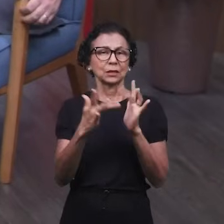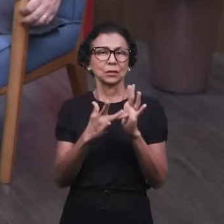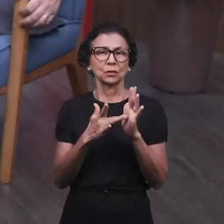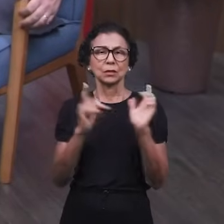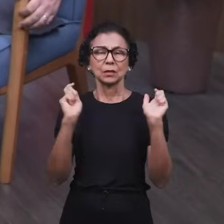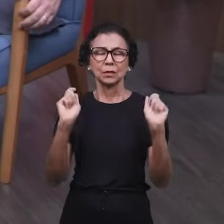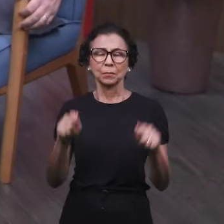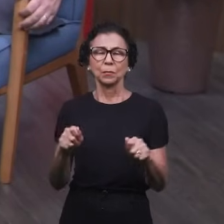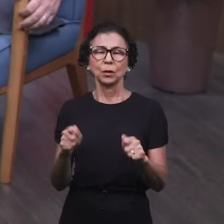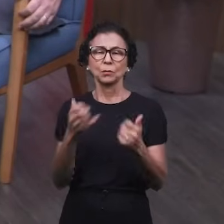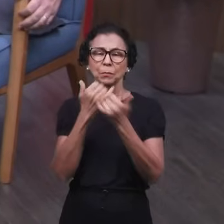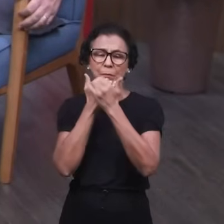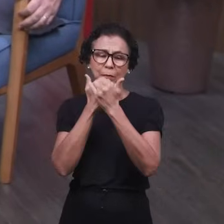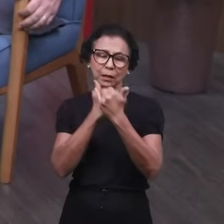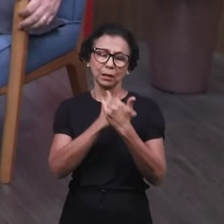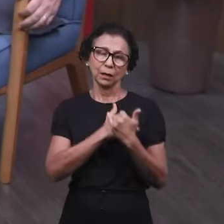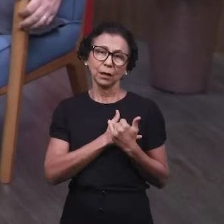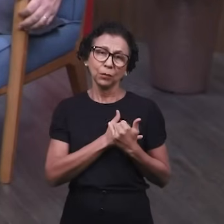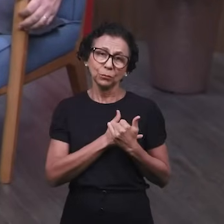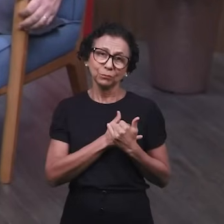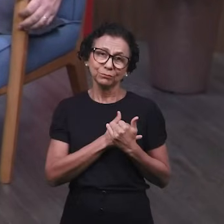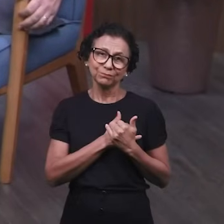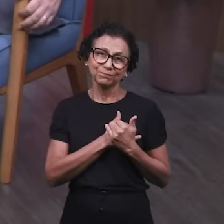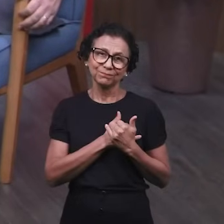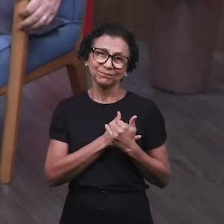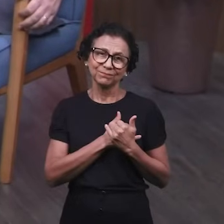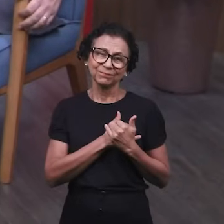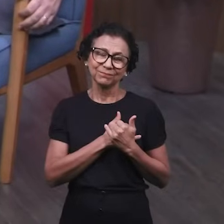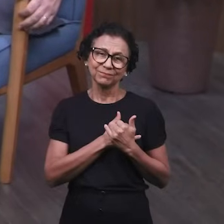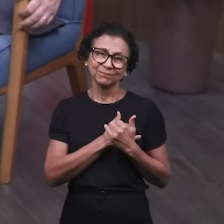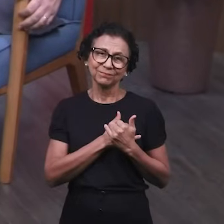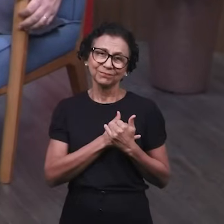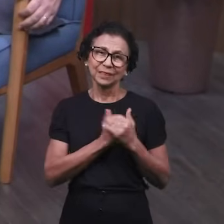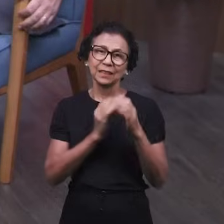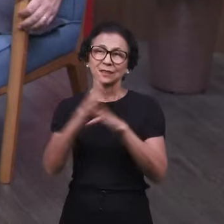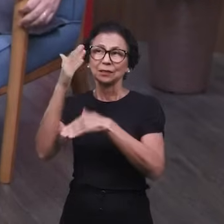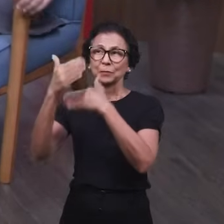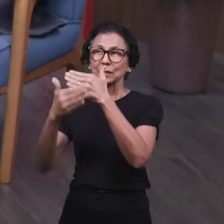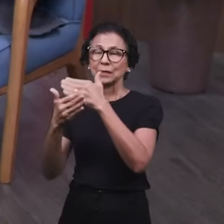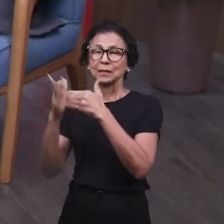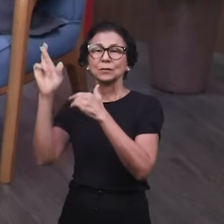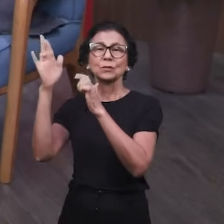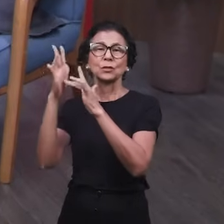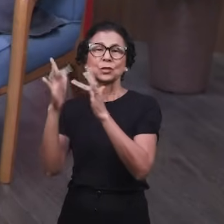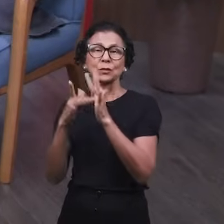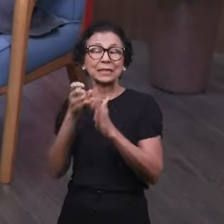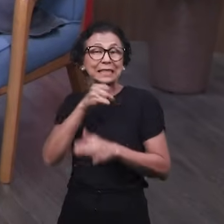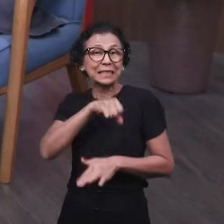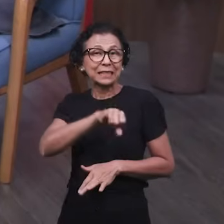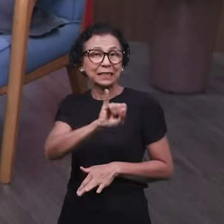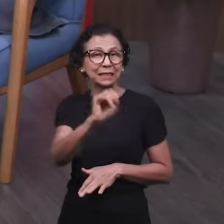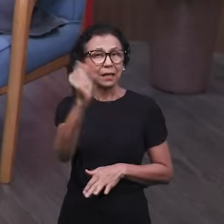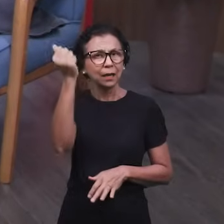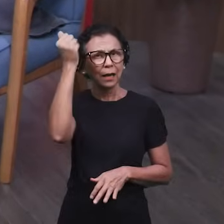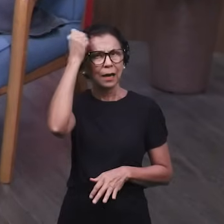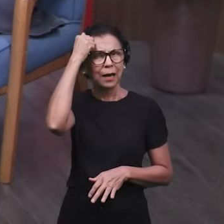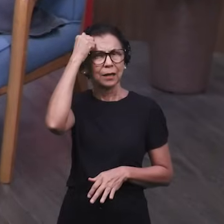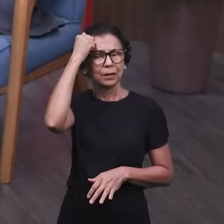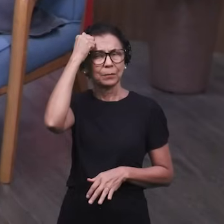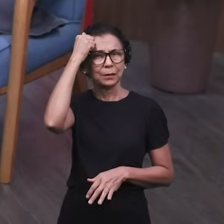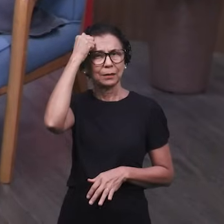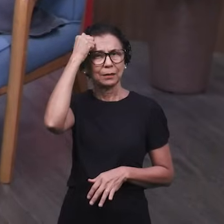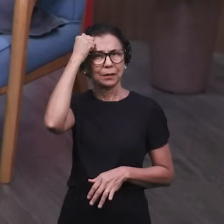acesso à presença de Deus desde que ele se arrependa. Então, a mensagem, essa última mensagem, qual